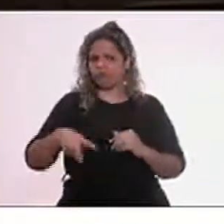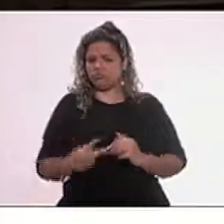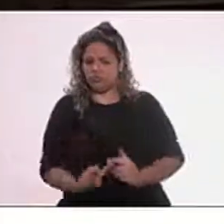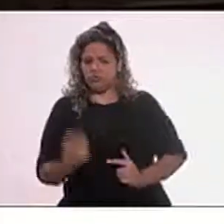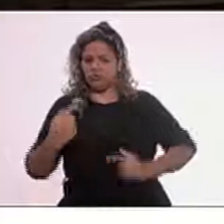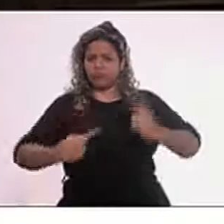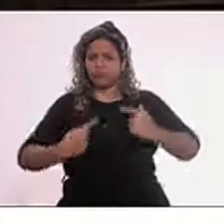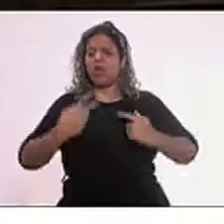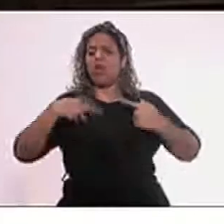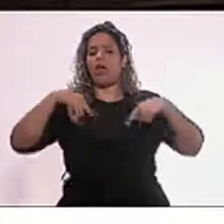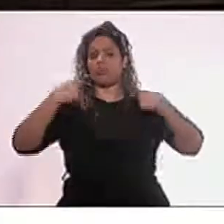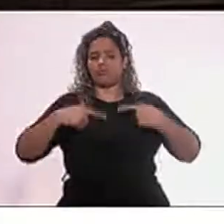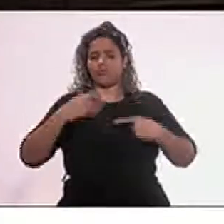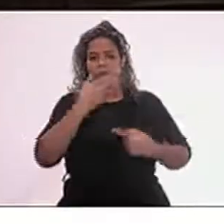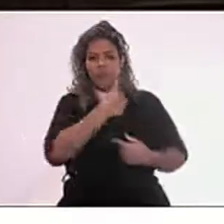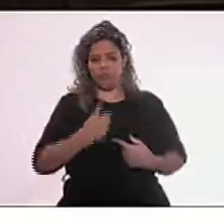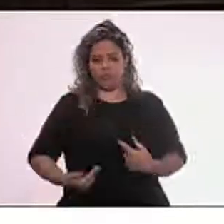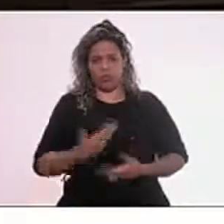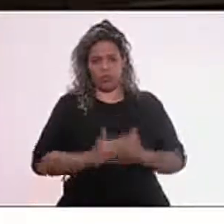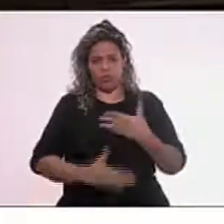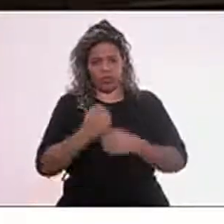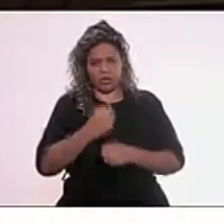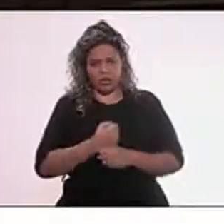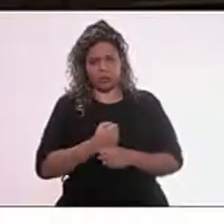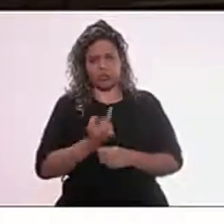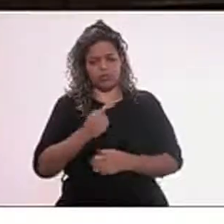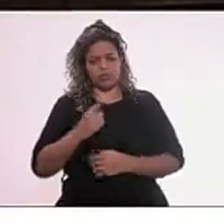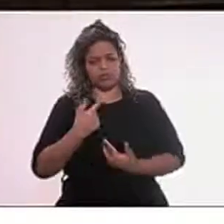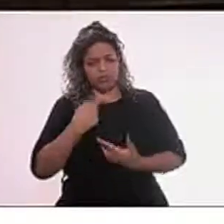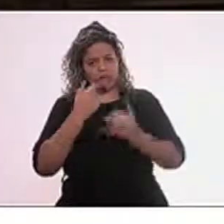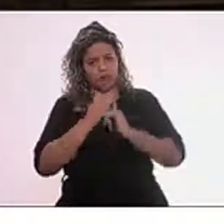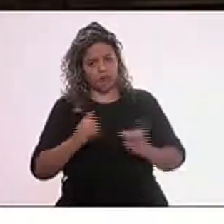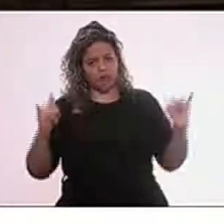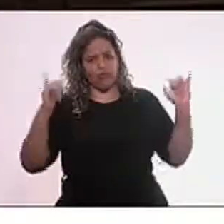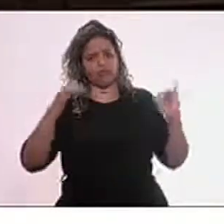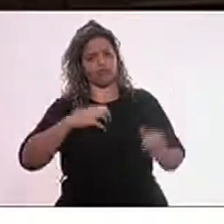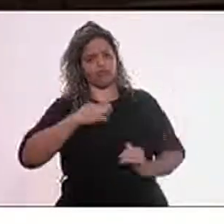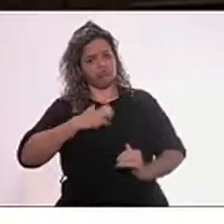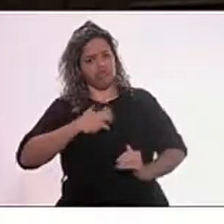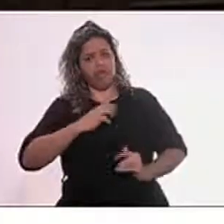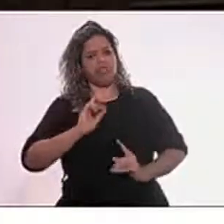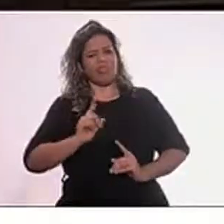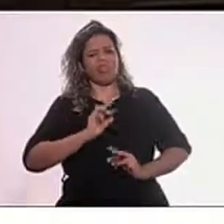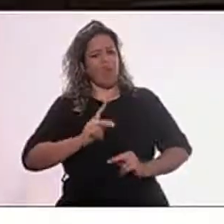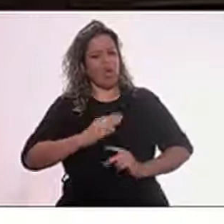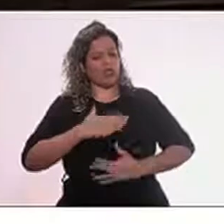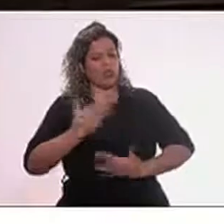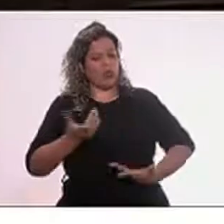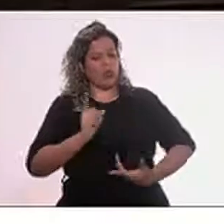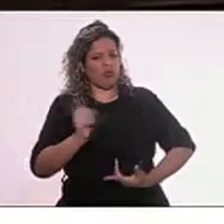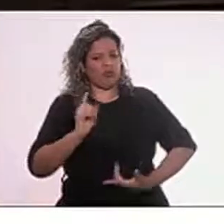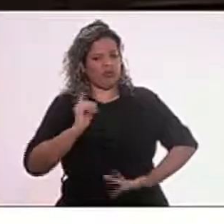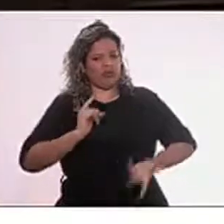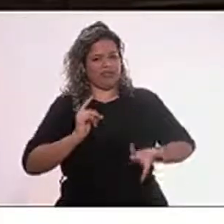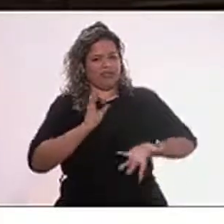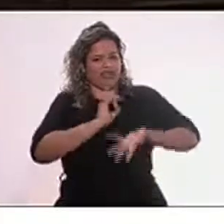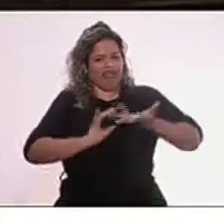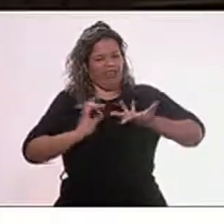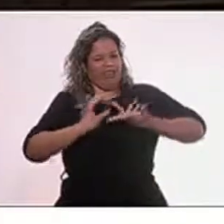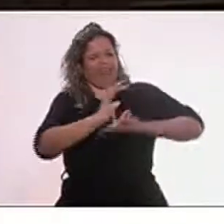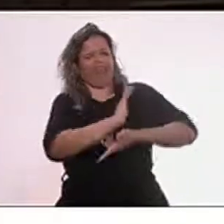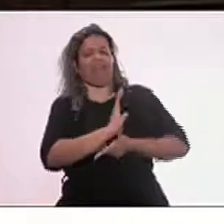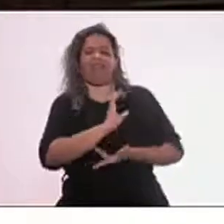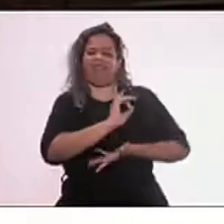turno na eleição para governador no ano passado. Portanto, eu manifesto aqui a minha indignação, não a minha surpresa, que várias pequenas